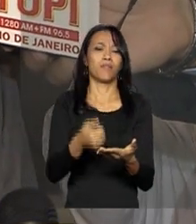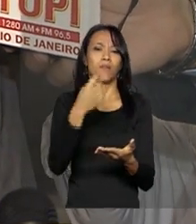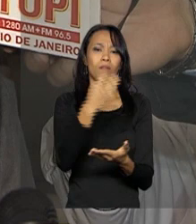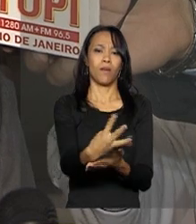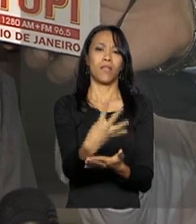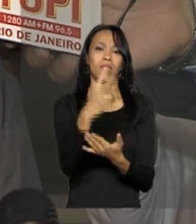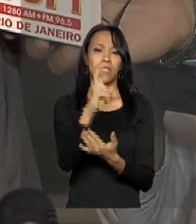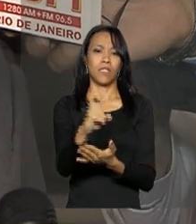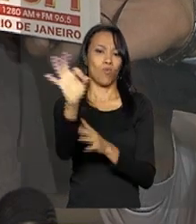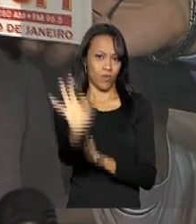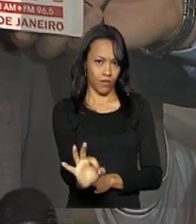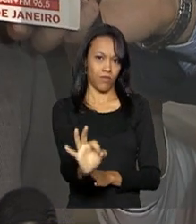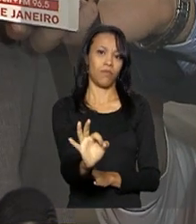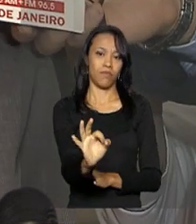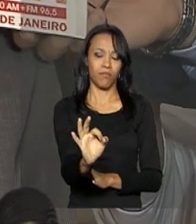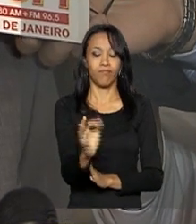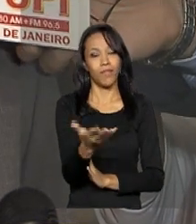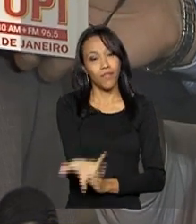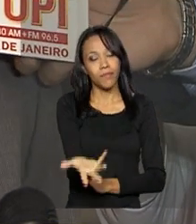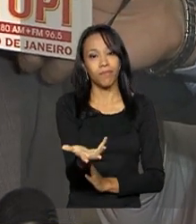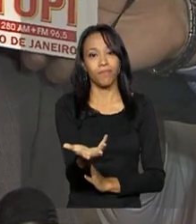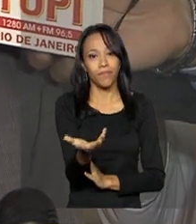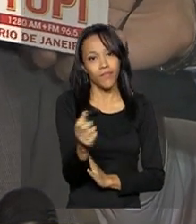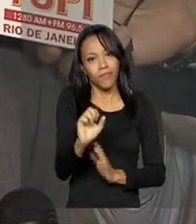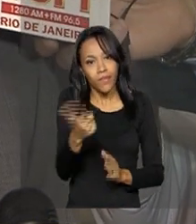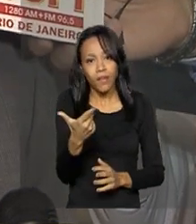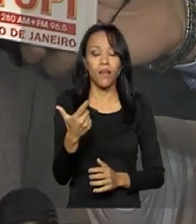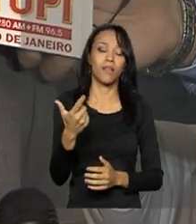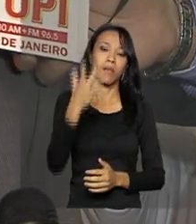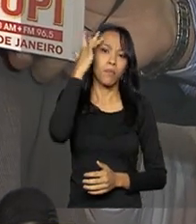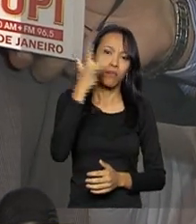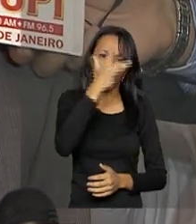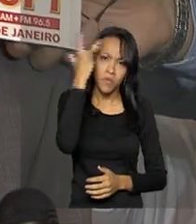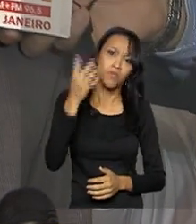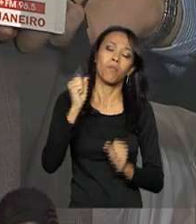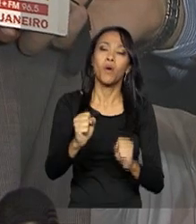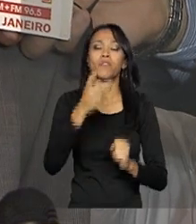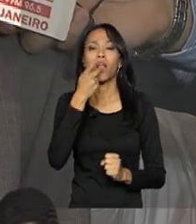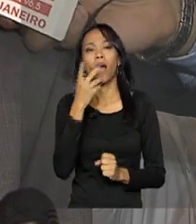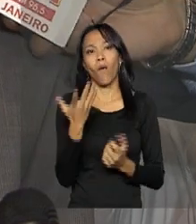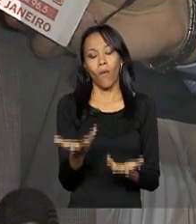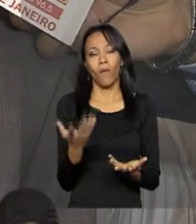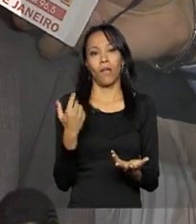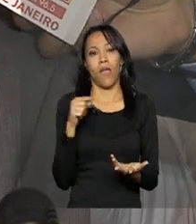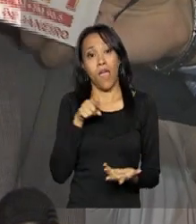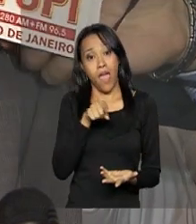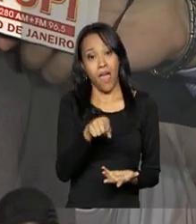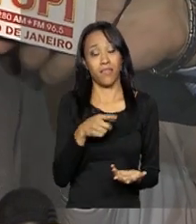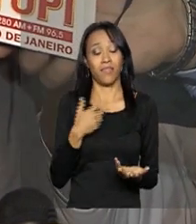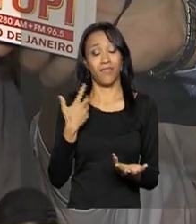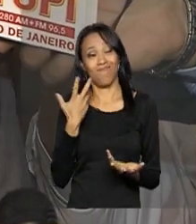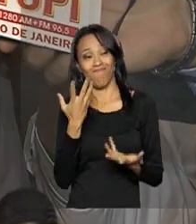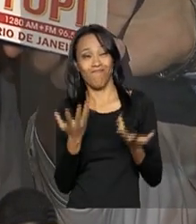45% o que projetaria muito mais então é claro que alguém pode dizer olhe essa é uma narrativa